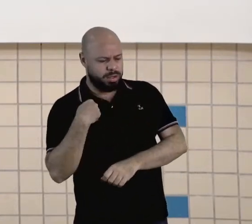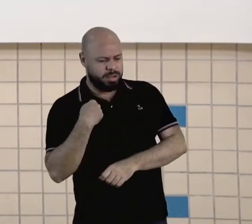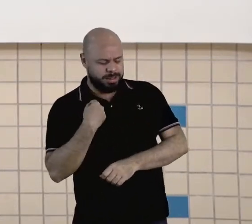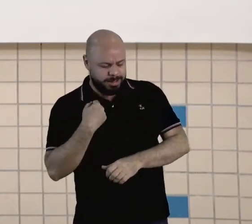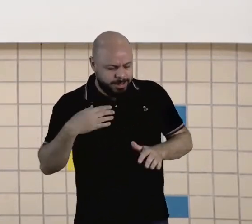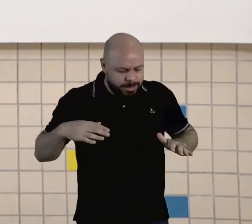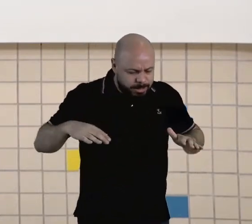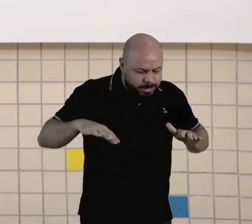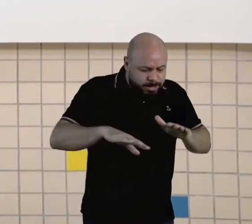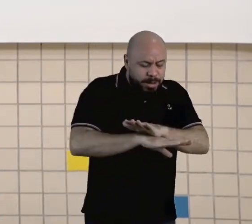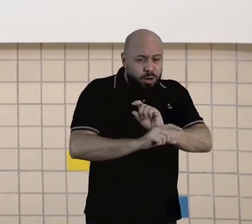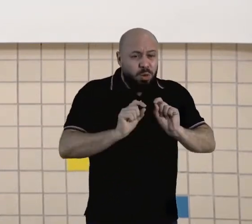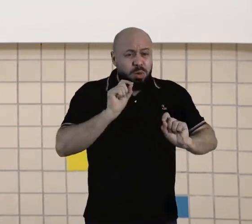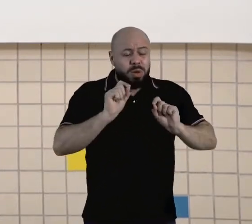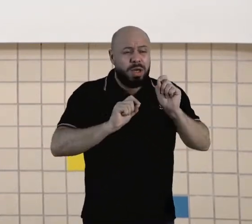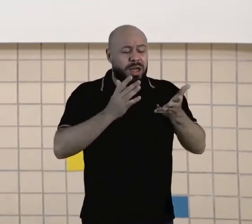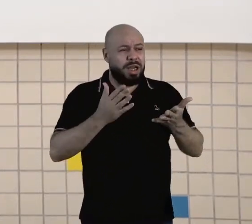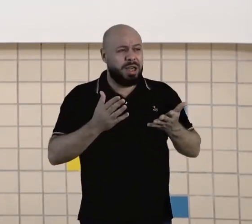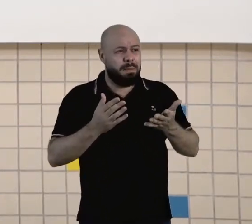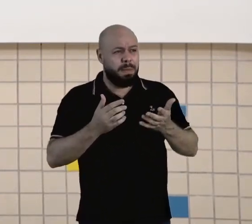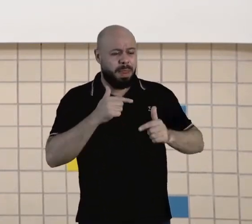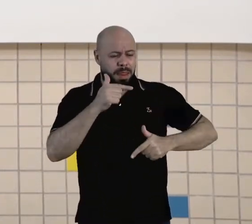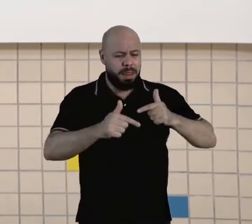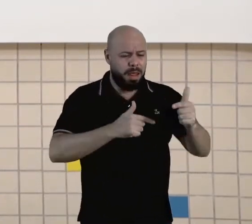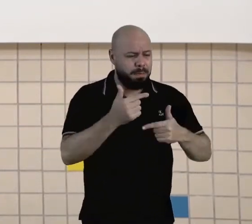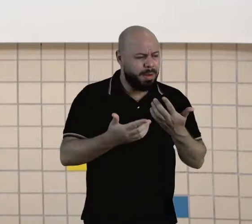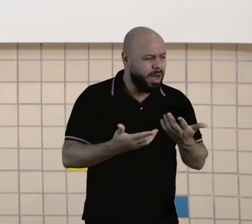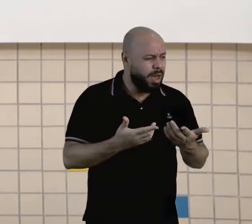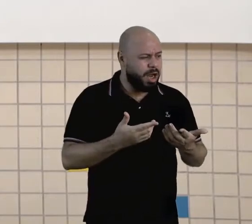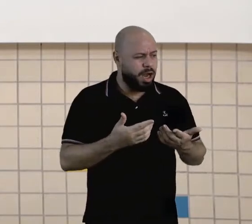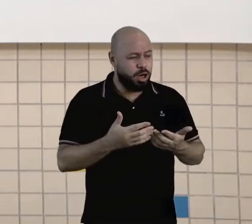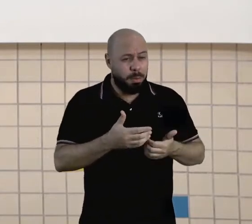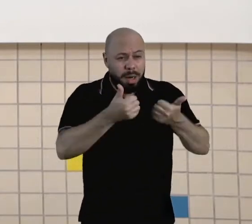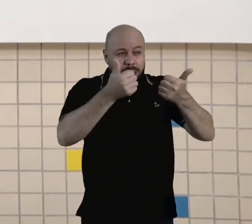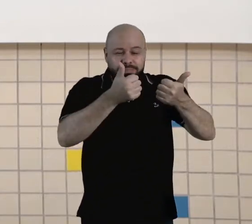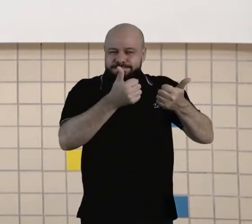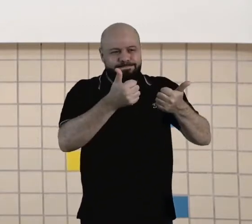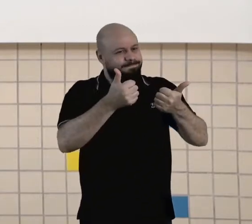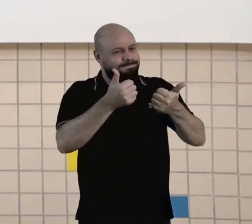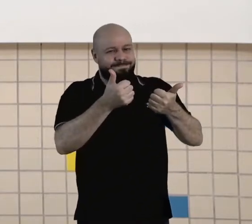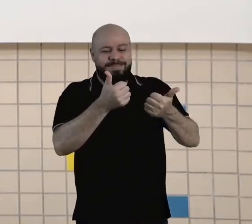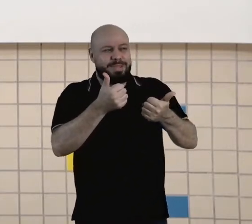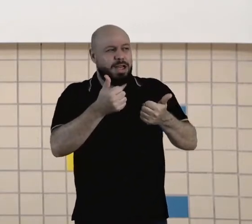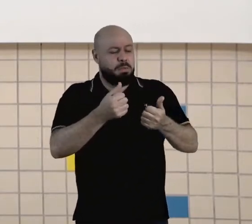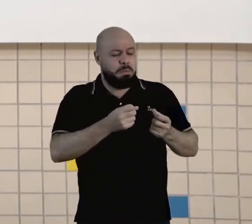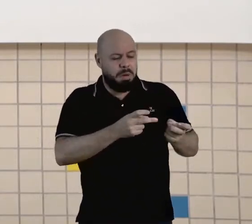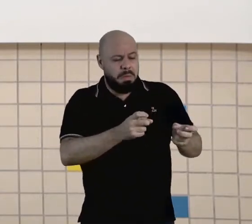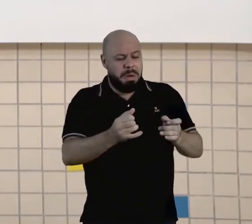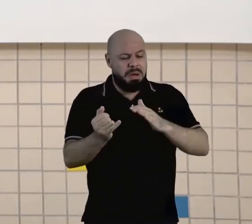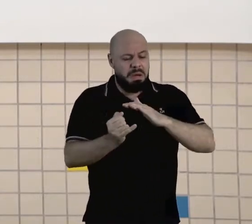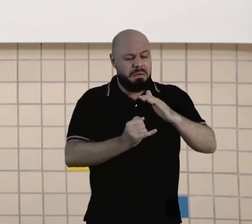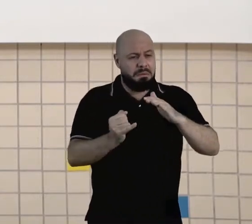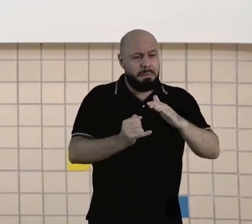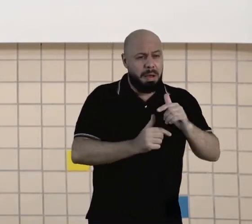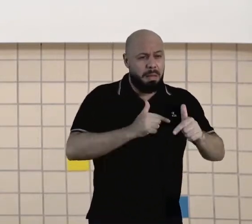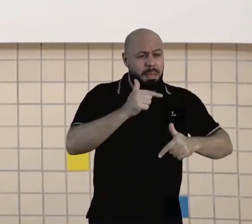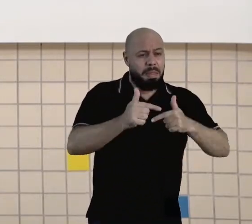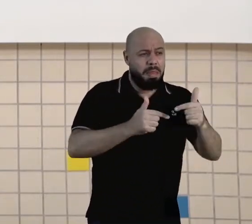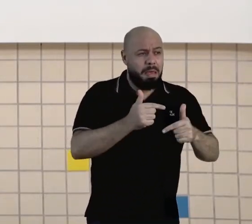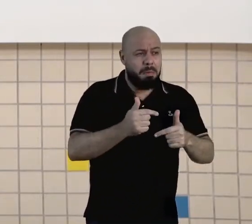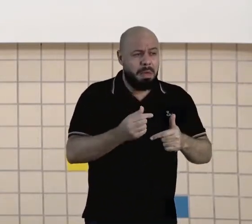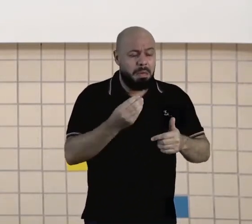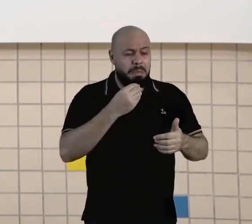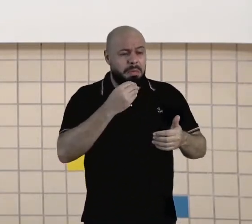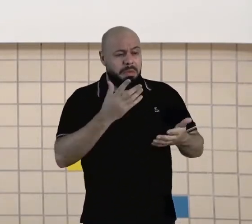chamado subemprego, ao emprego do terceiro setor, a prestadores de serviço. Entravam no comércio informal, tentavam arrumar emprego nas